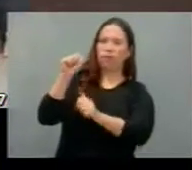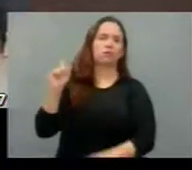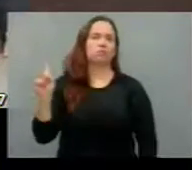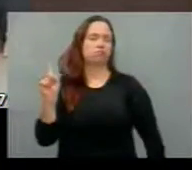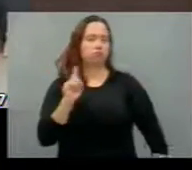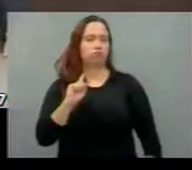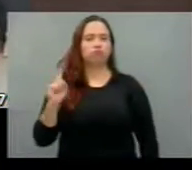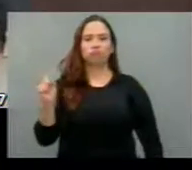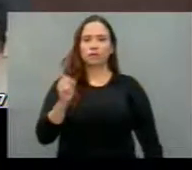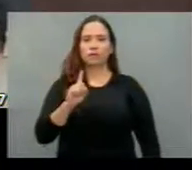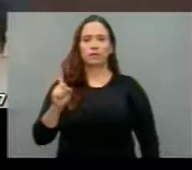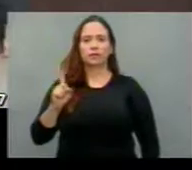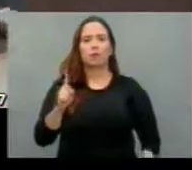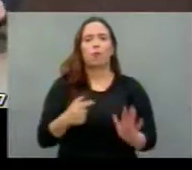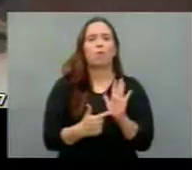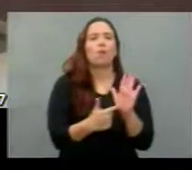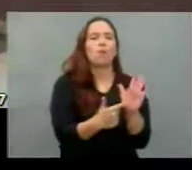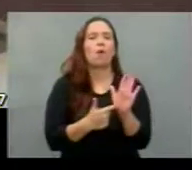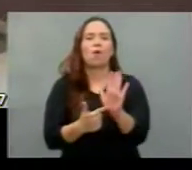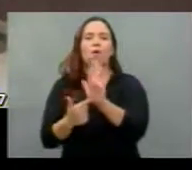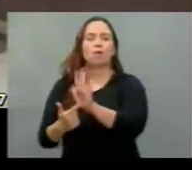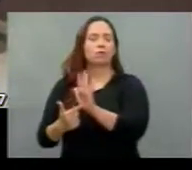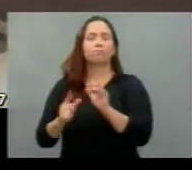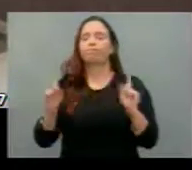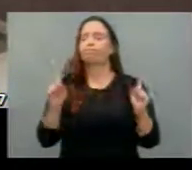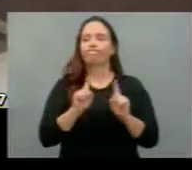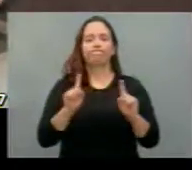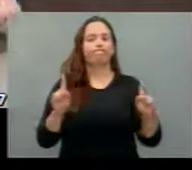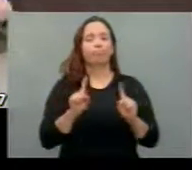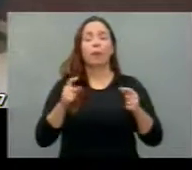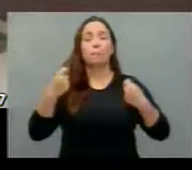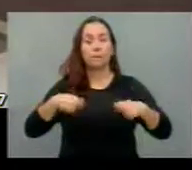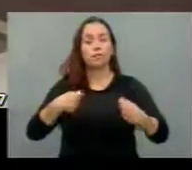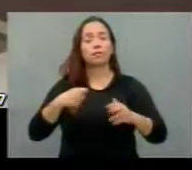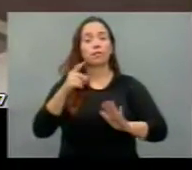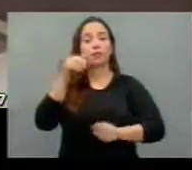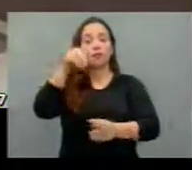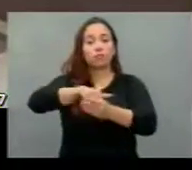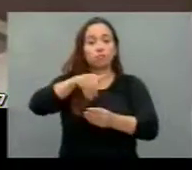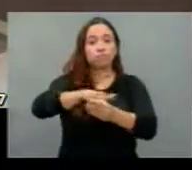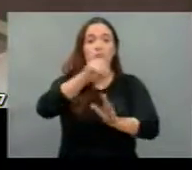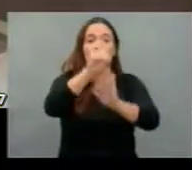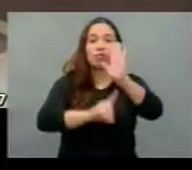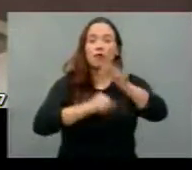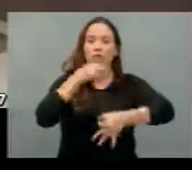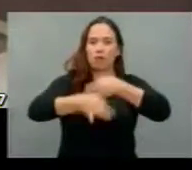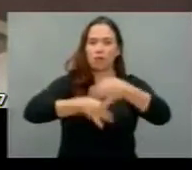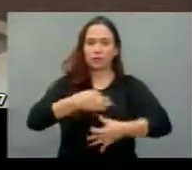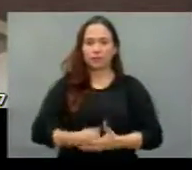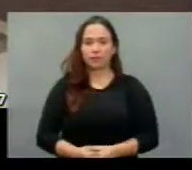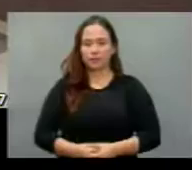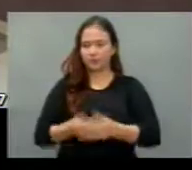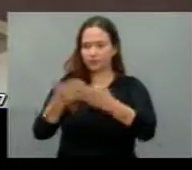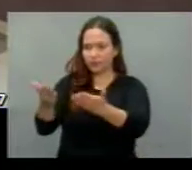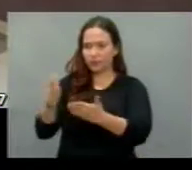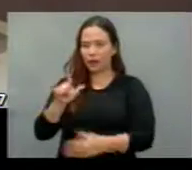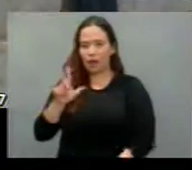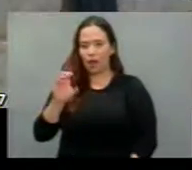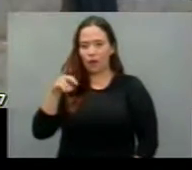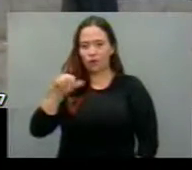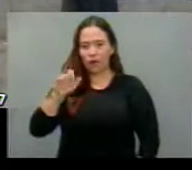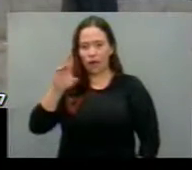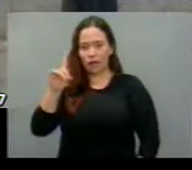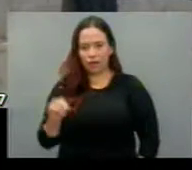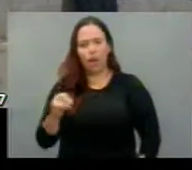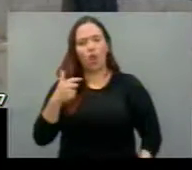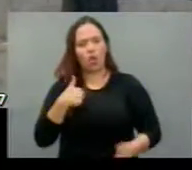deixem capturar pelo populismo autoritário. A saída tem que ser na democracia. Deputado Leonardo. Deputado Renato Roseno, eu pedi